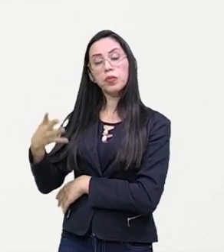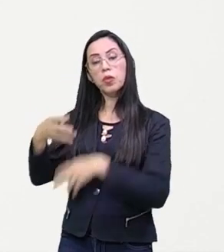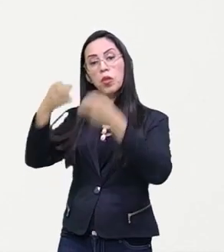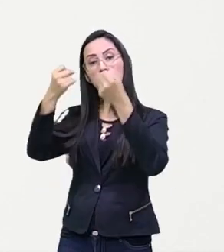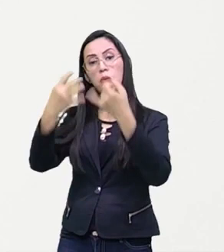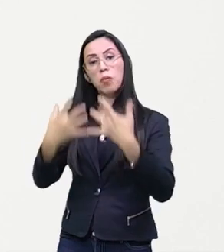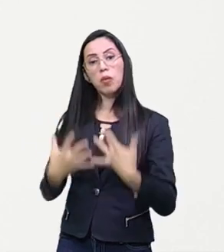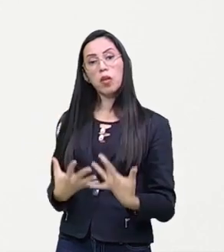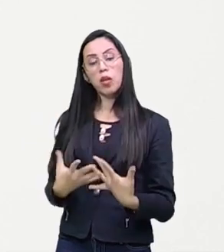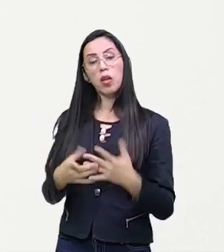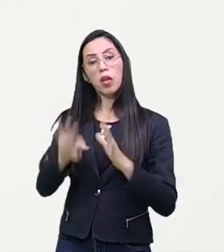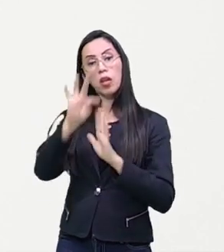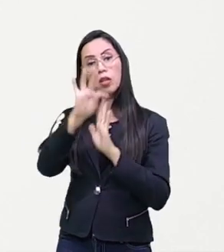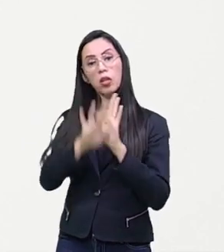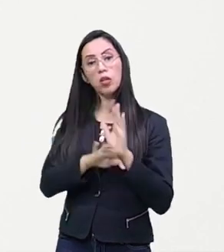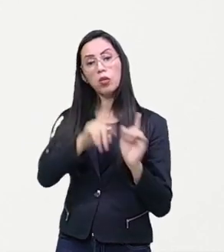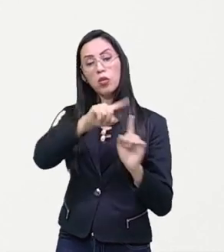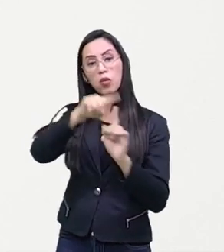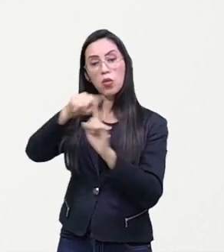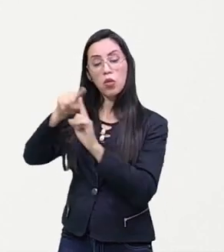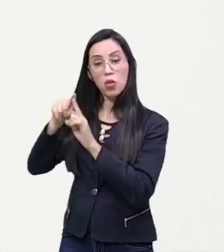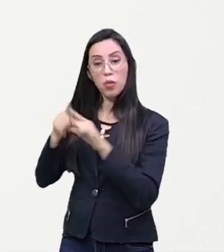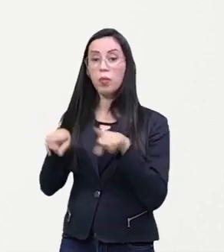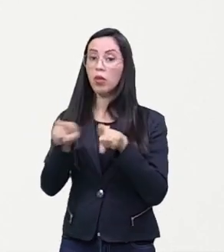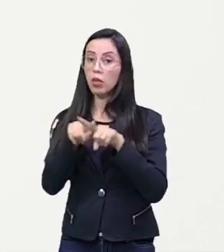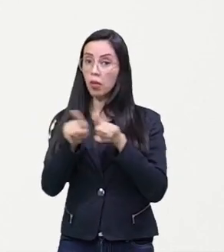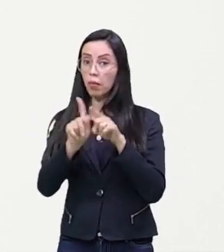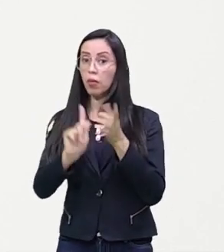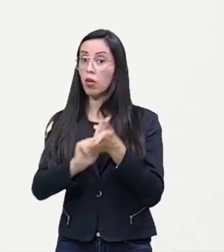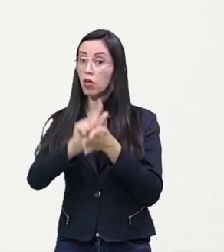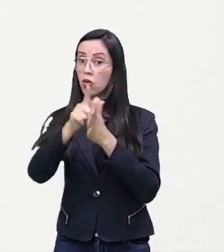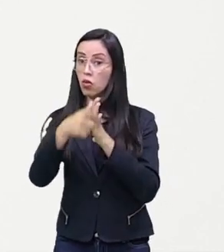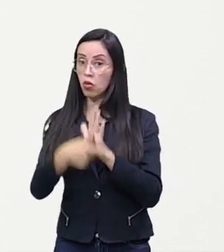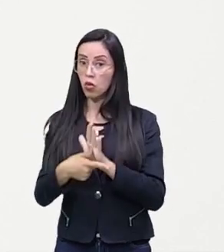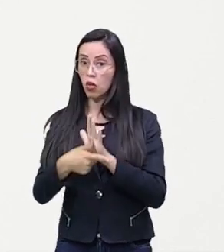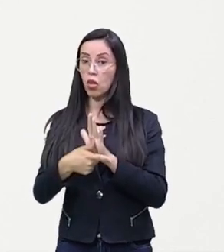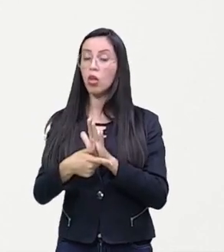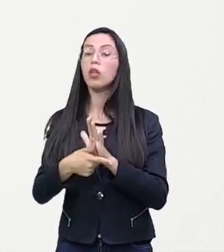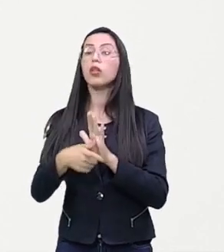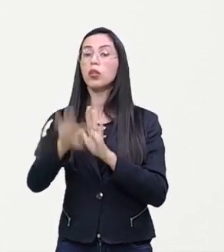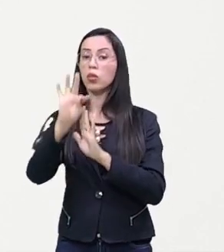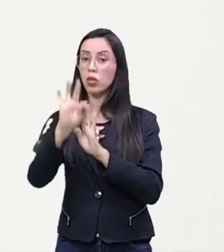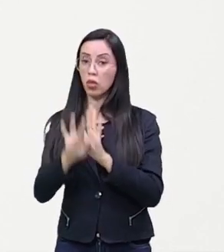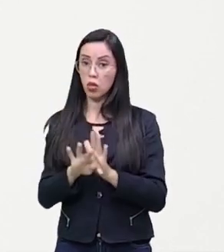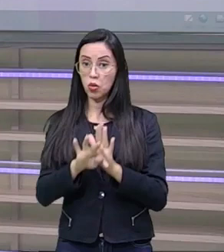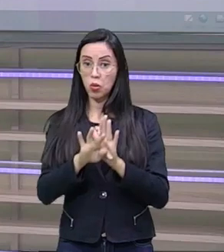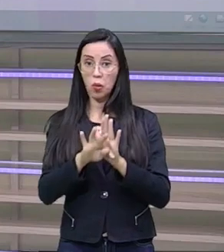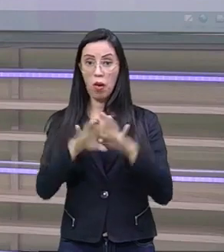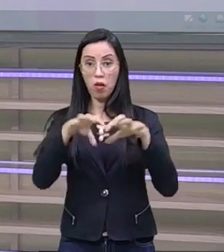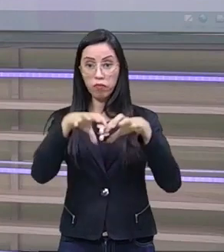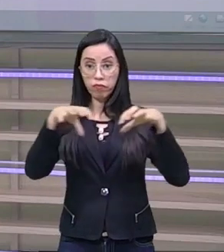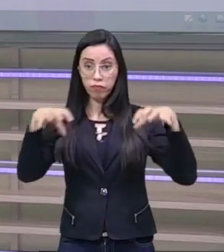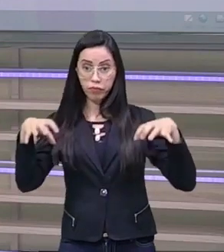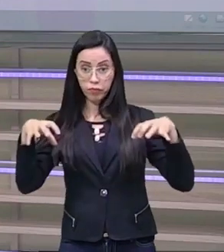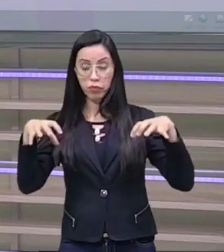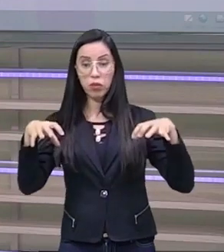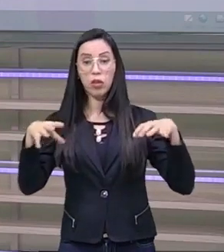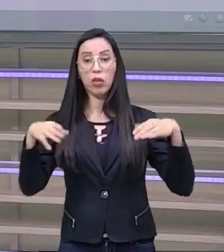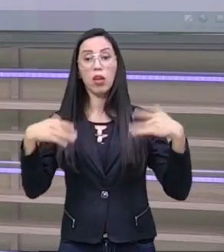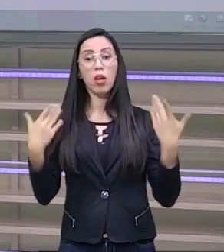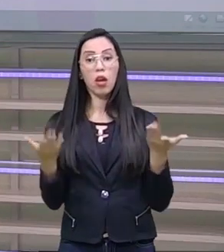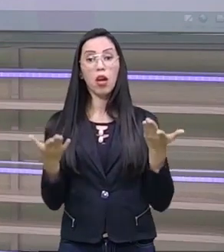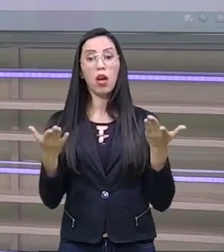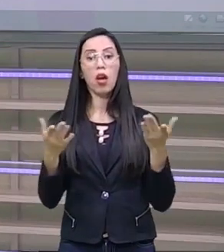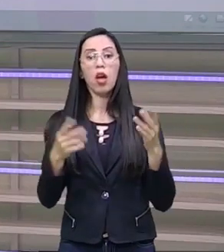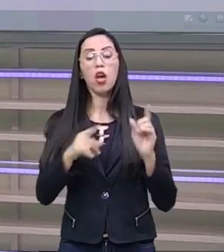tipologias textuais versus gêneros textuais, né? Agora nós vamos entender verdadeiramente o significado de tipos